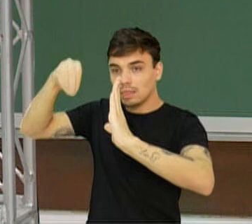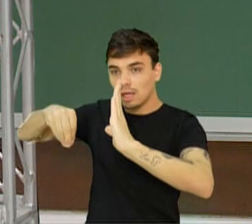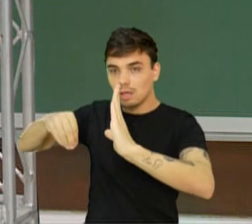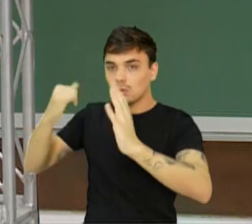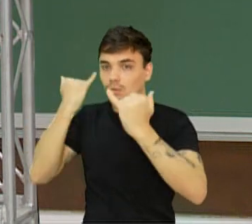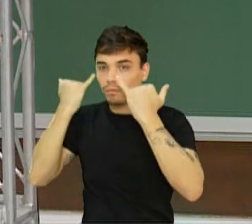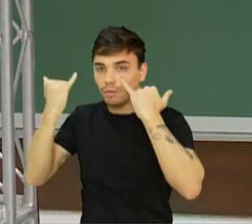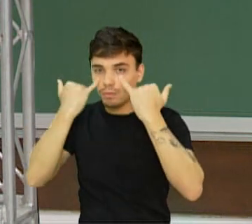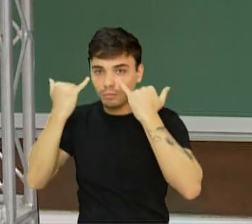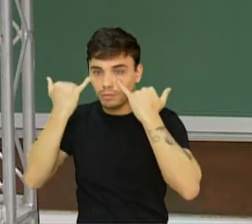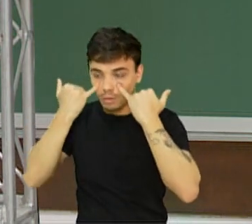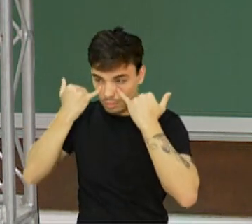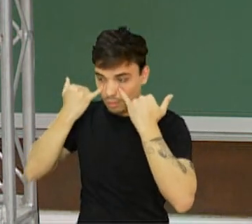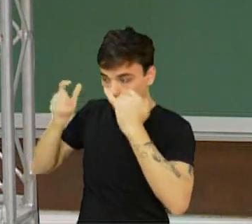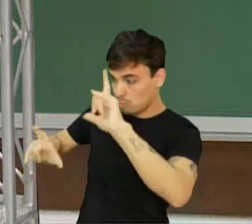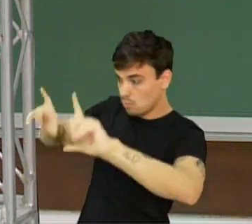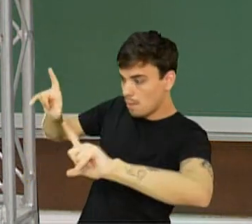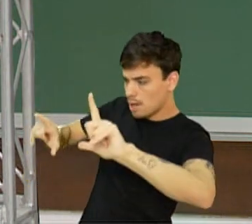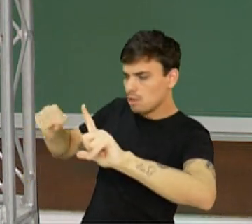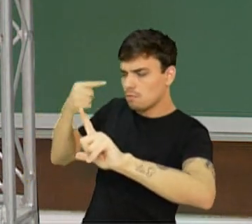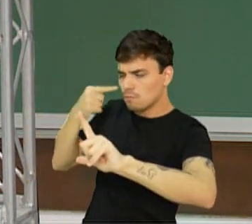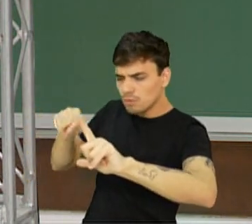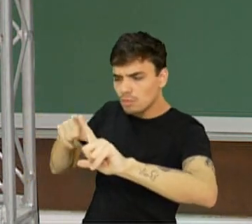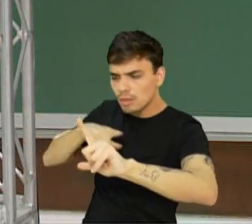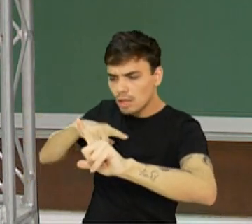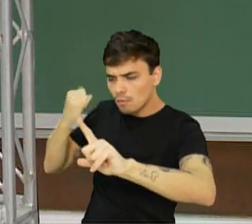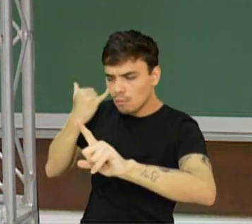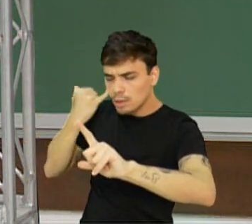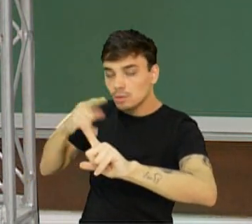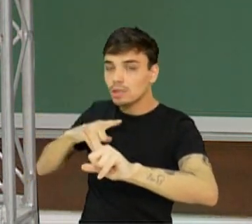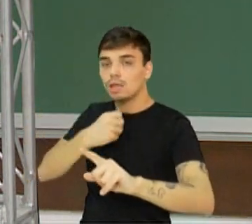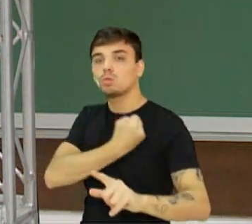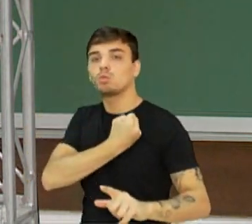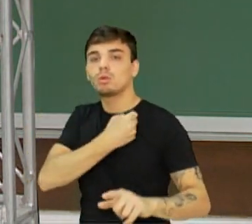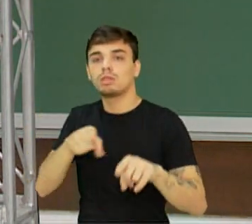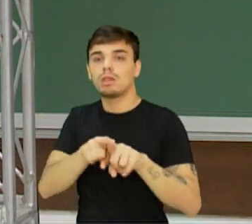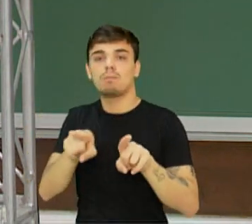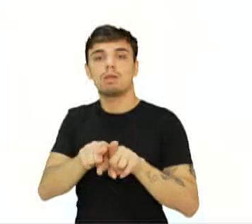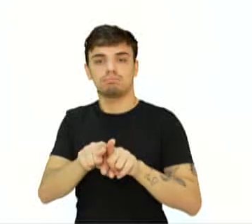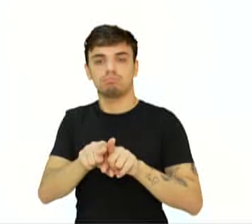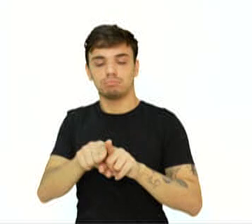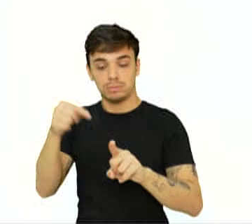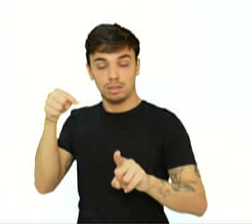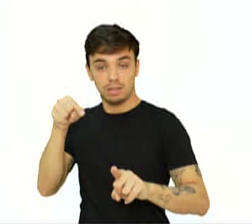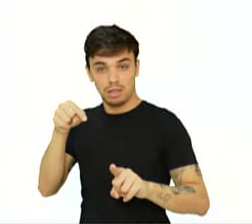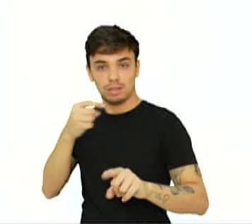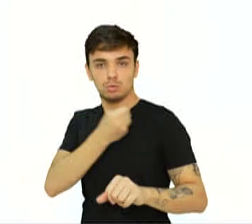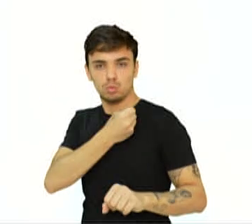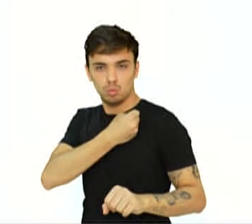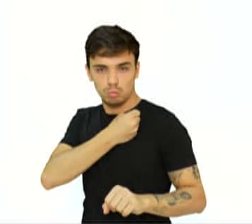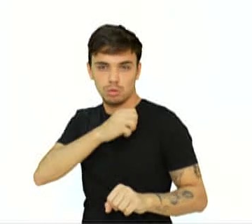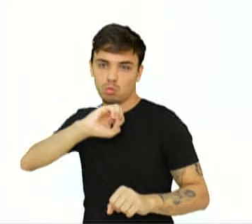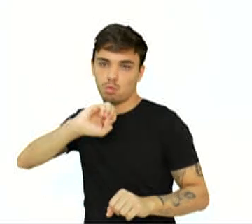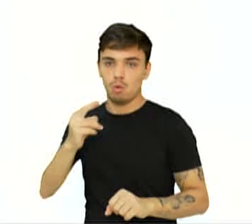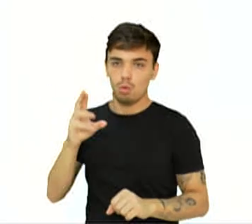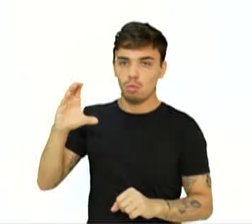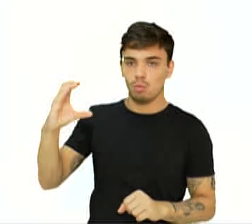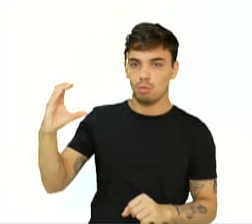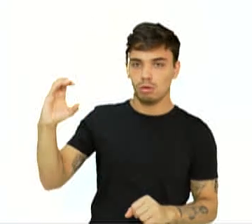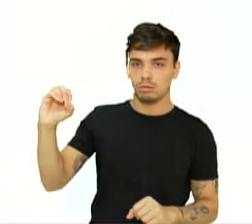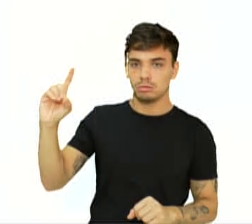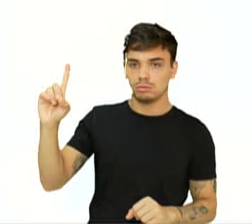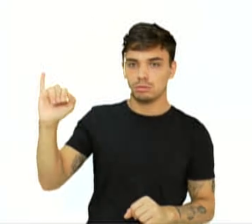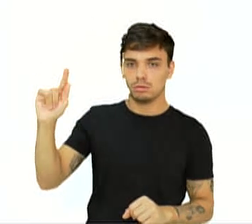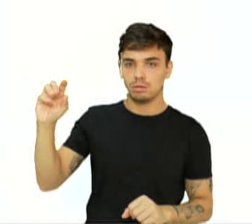o aparelho reconhece que ali tem um código, né? E esse código que é interpretado é o